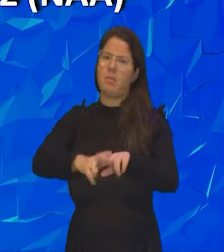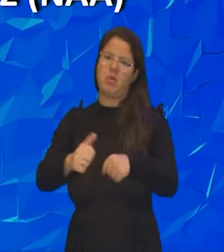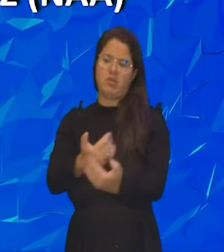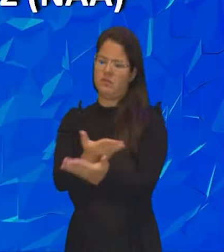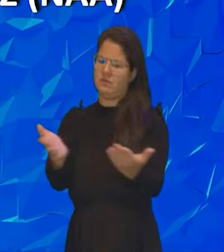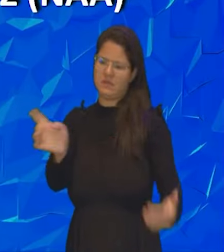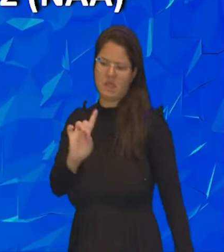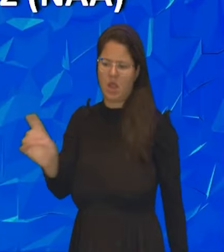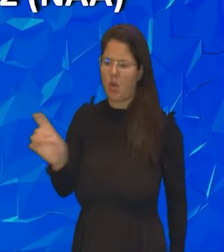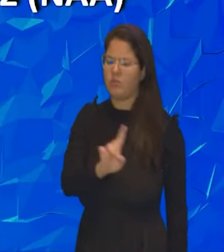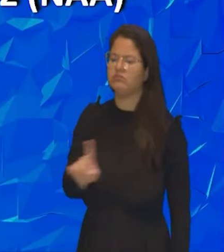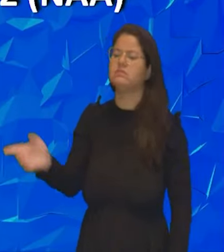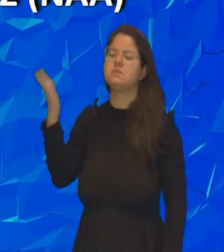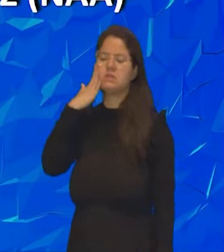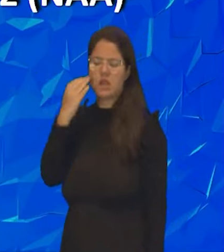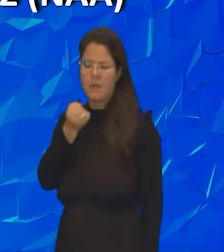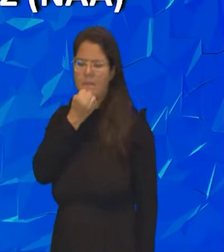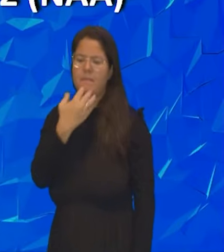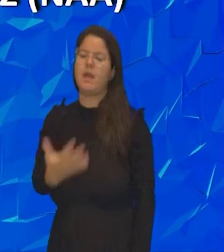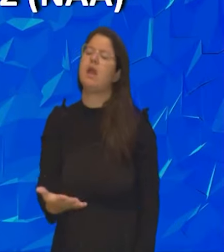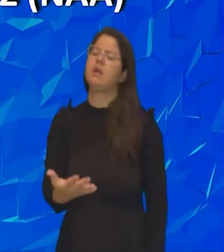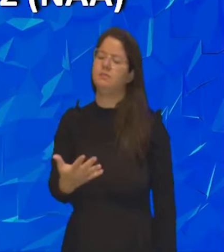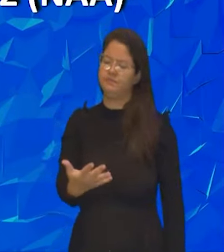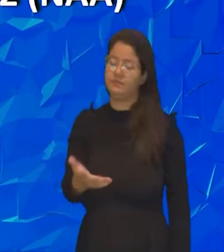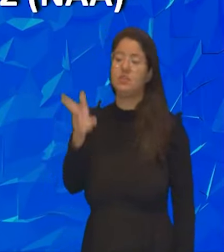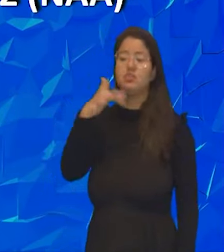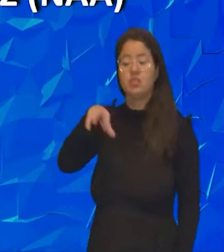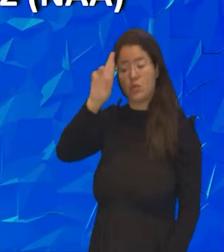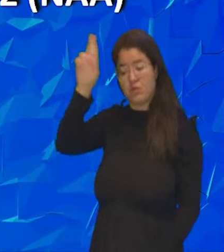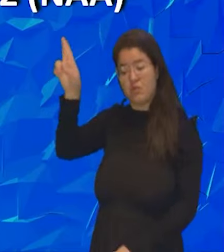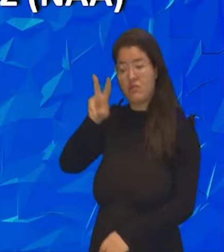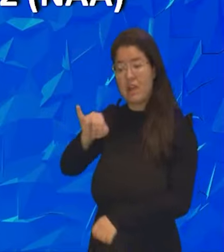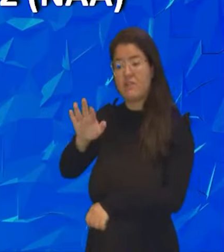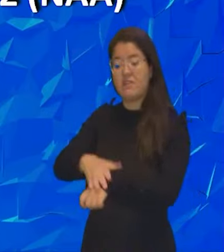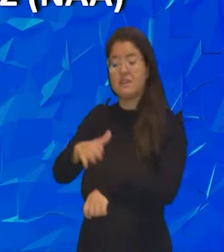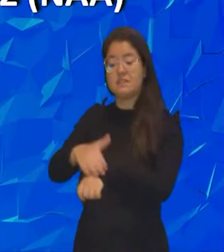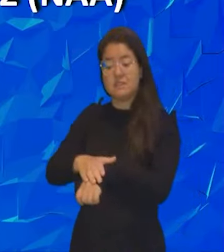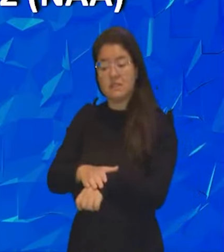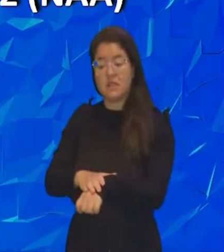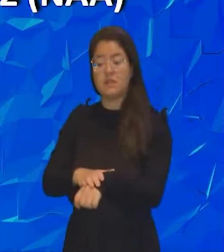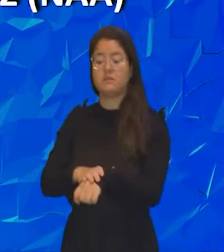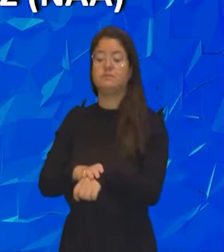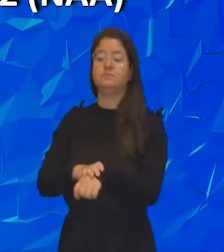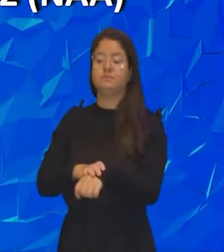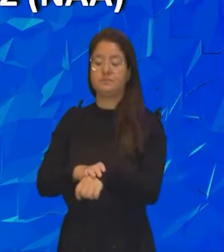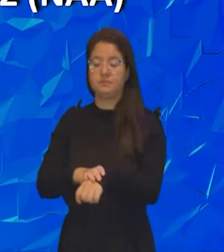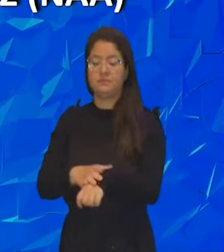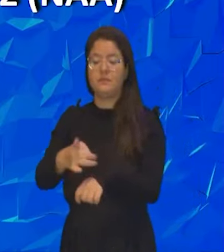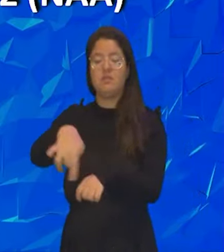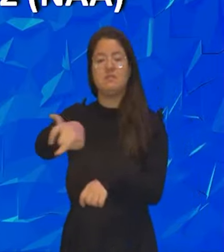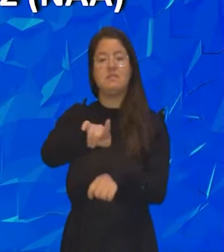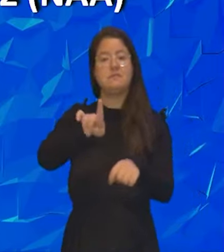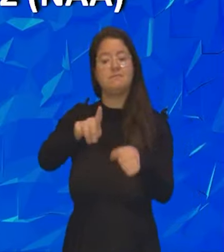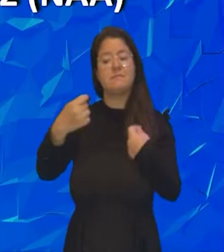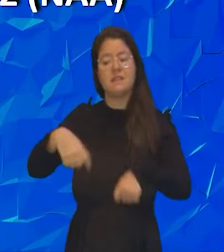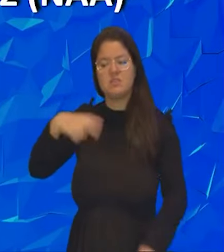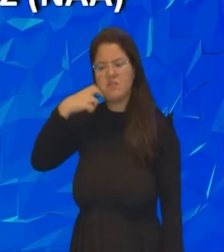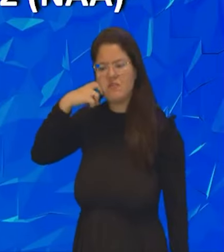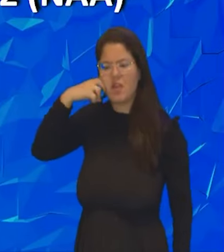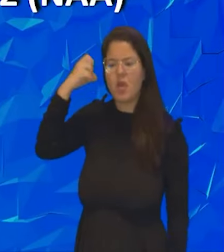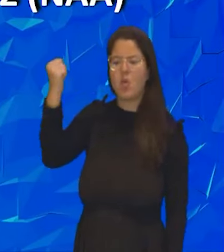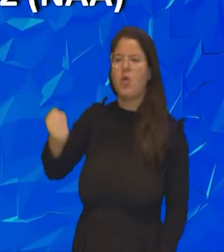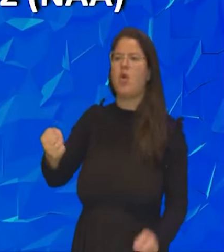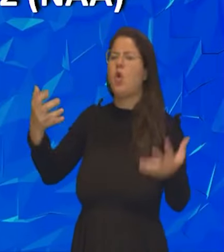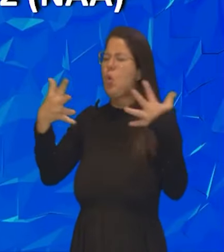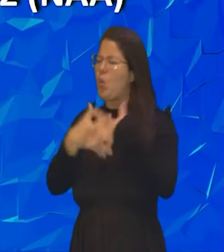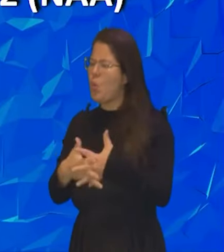causa de vocês, fique bem entendido, que eu faço isso, diz o Senhor Deus. Fiquem envergonhados